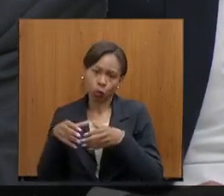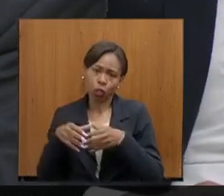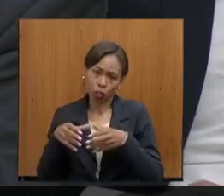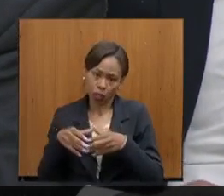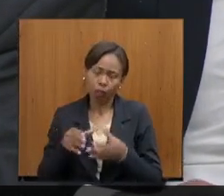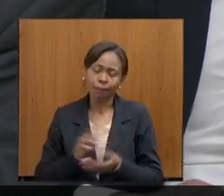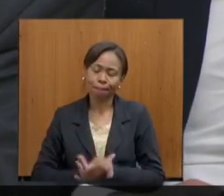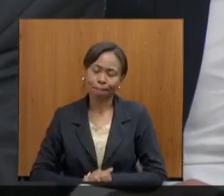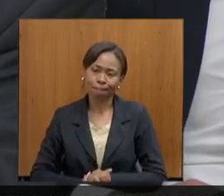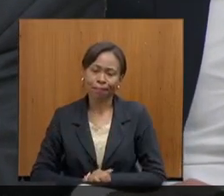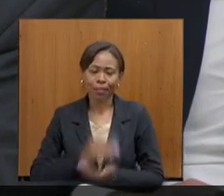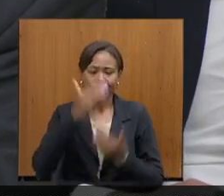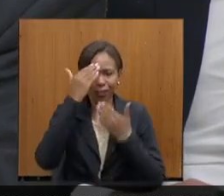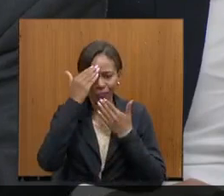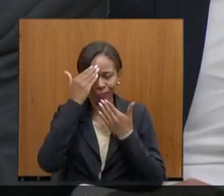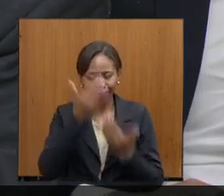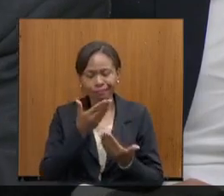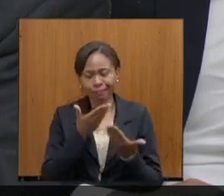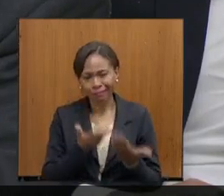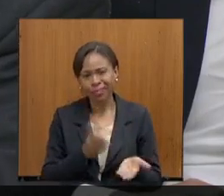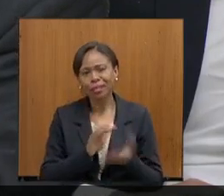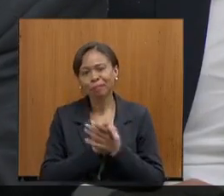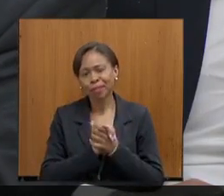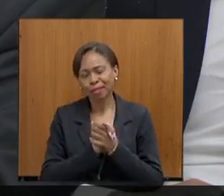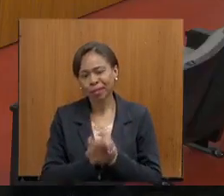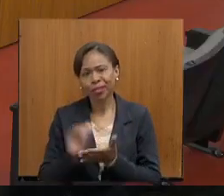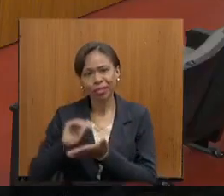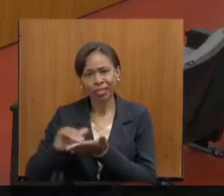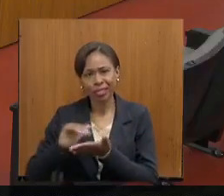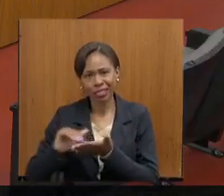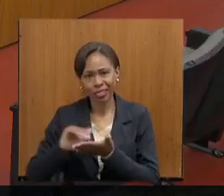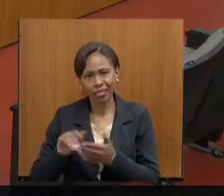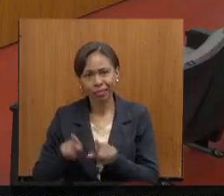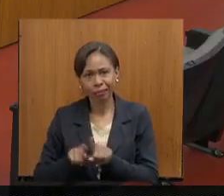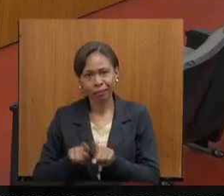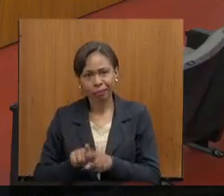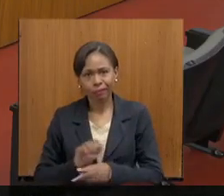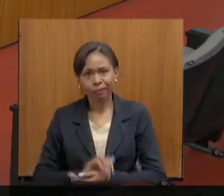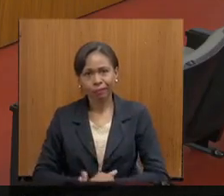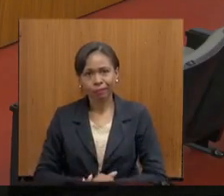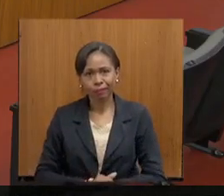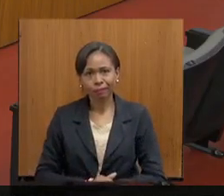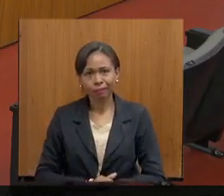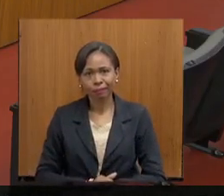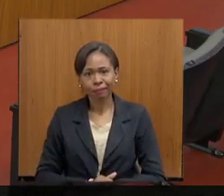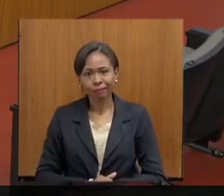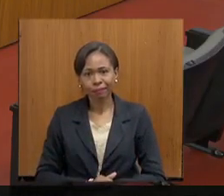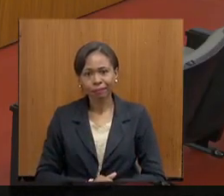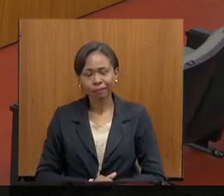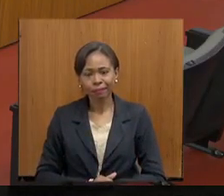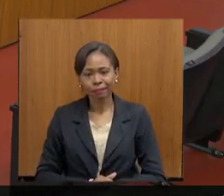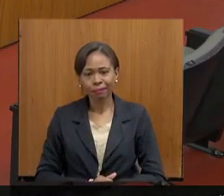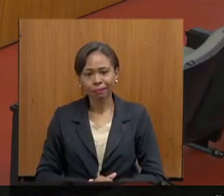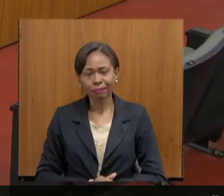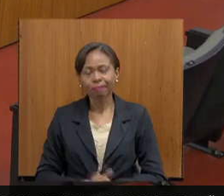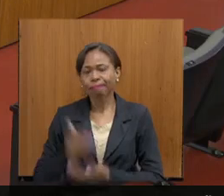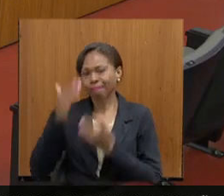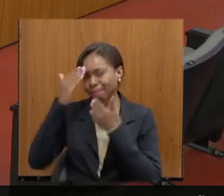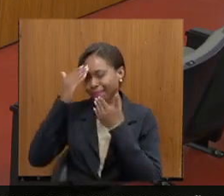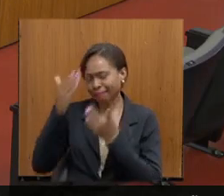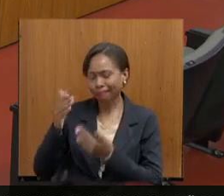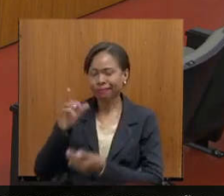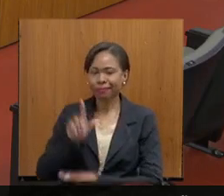renováveis Muito obrigado o senhor e também Parabéns ao secretário passar em um o deputado Gil Pereira